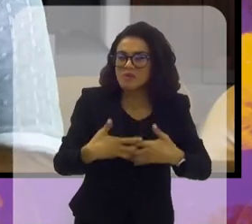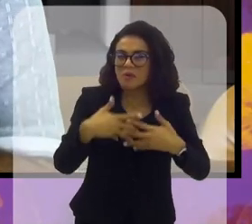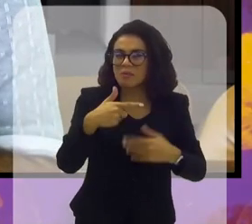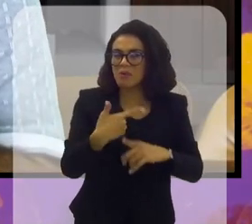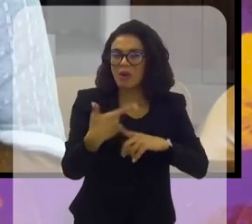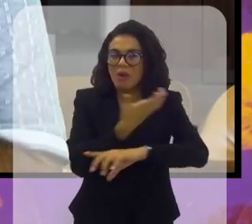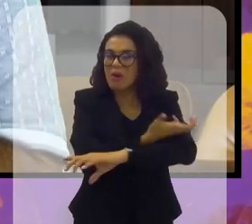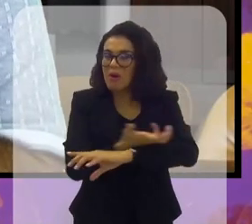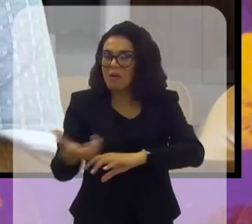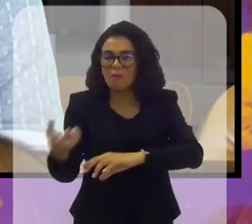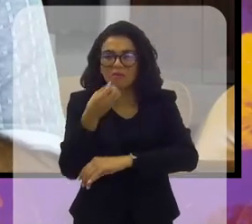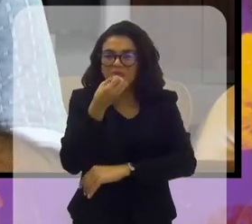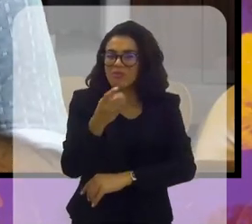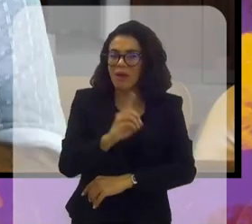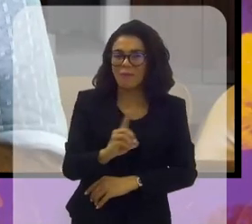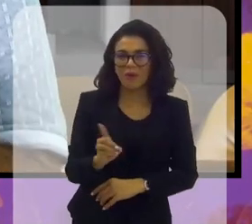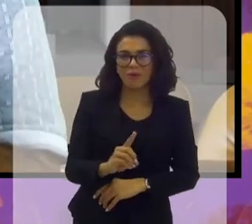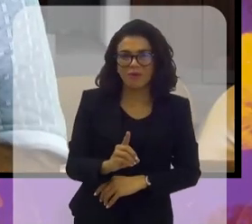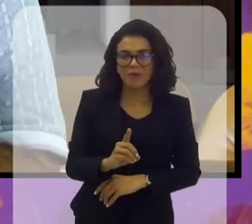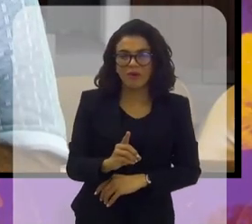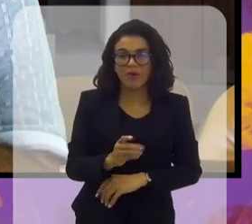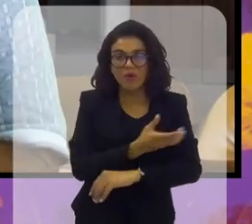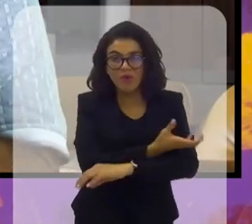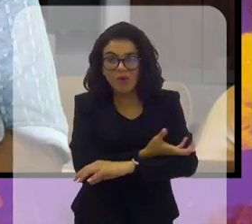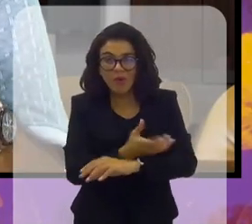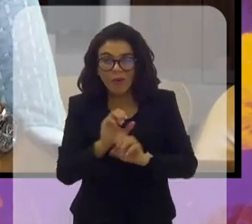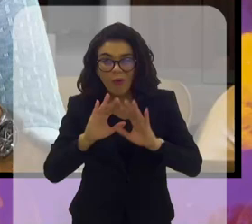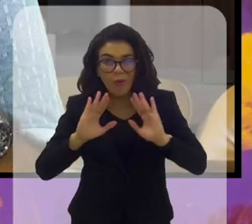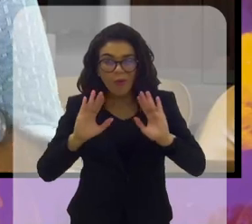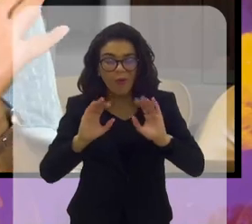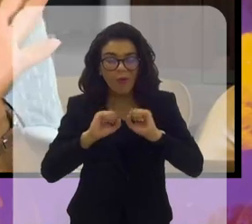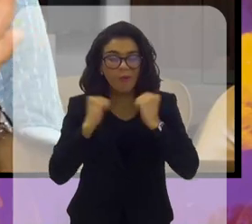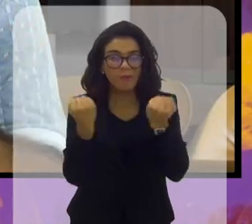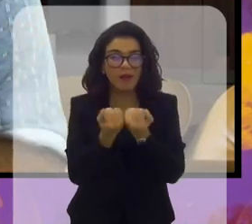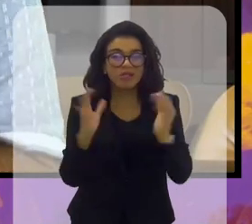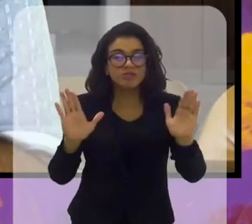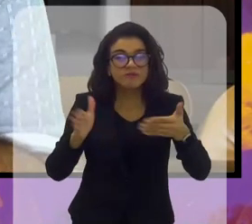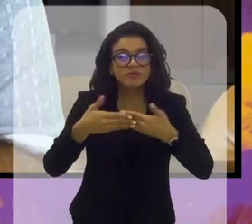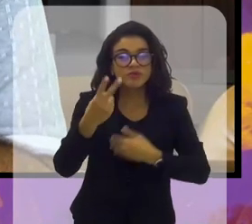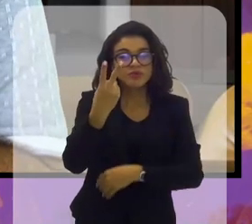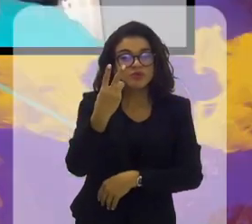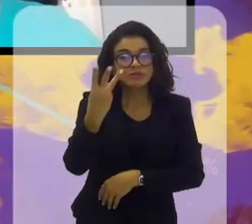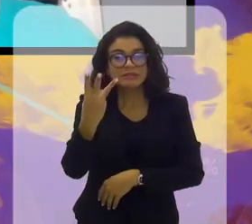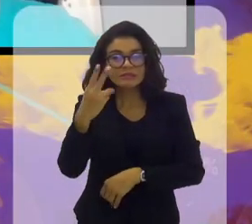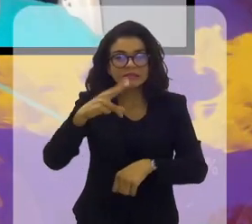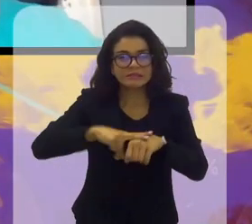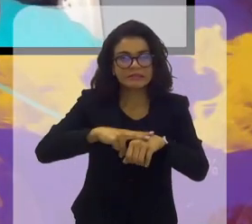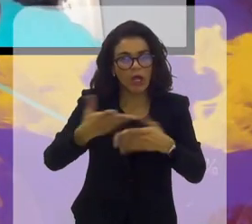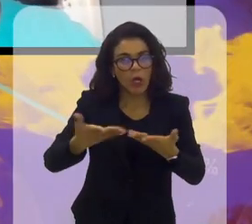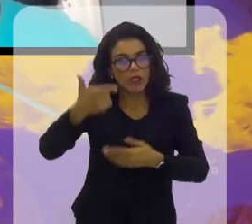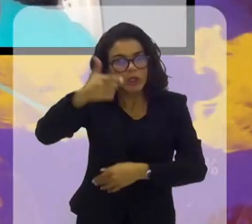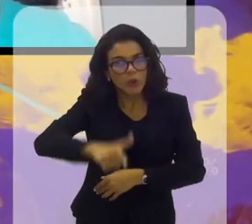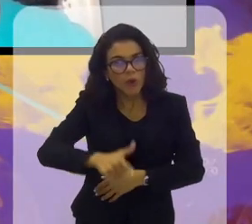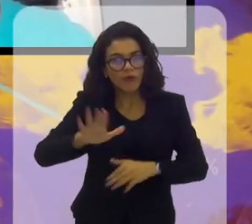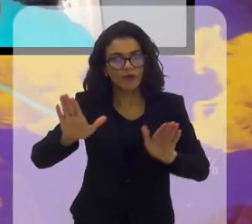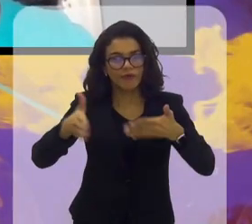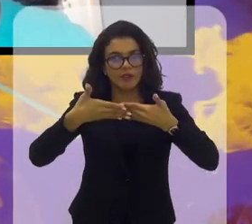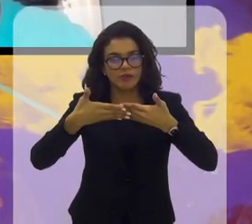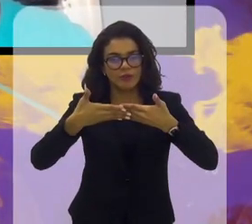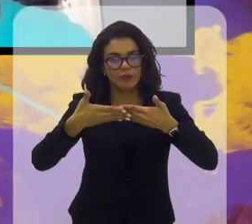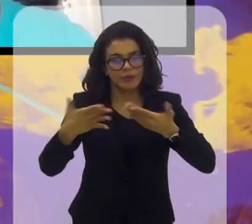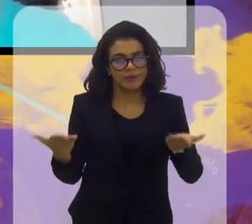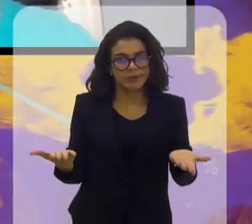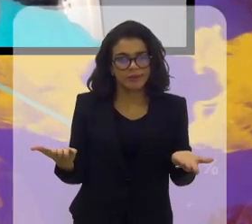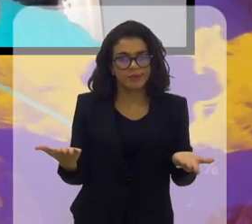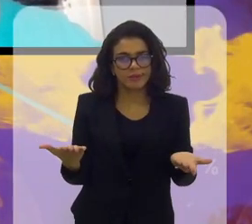gramado não está bom, Arthur. O gramado do Maracanã, o Maracanã já fechou 2, 3 vezes esse ano. E agora mais uma vez. Quer dizer,